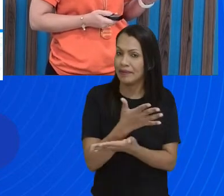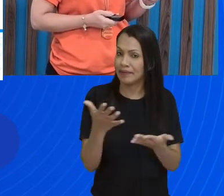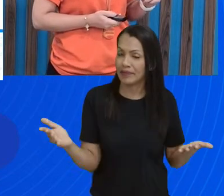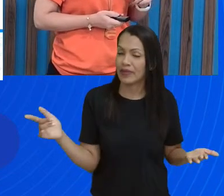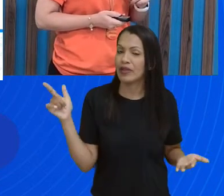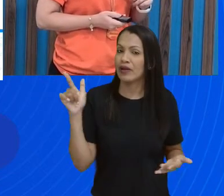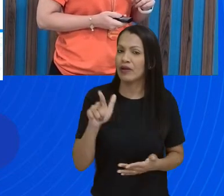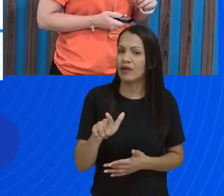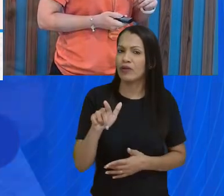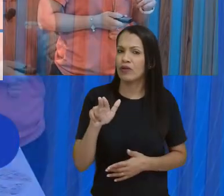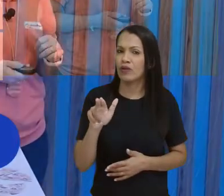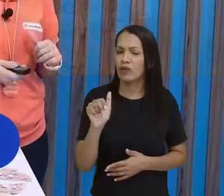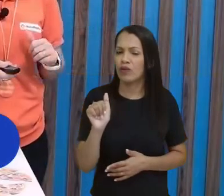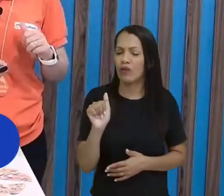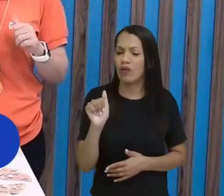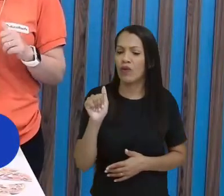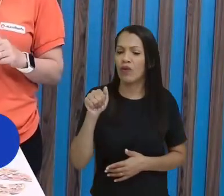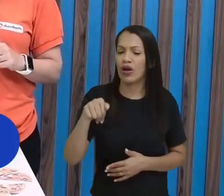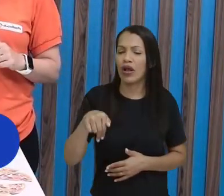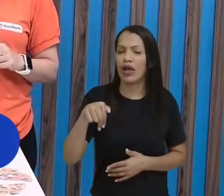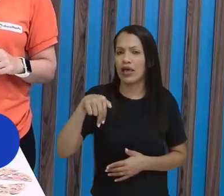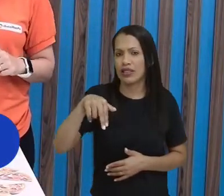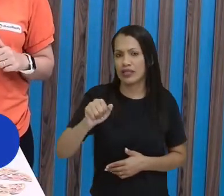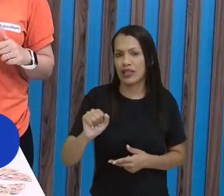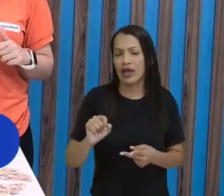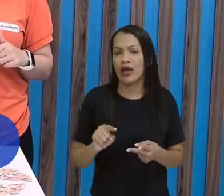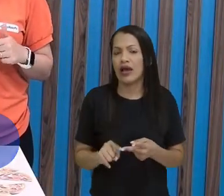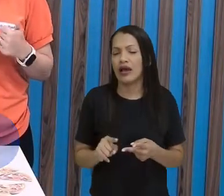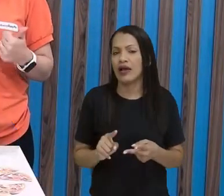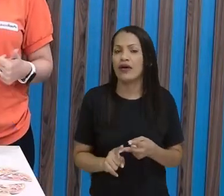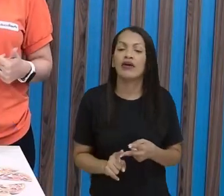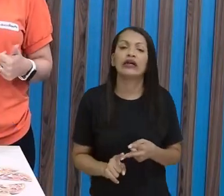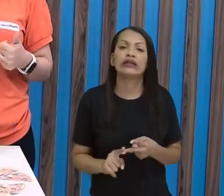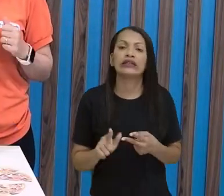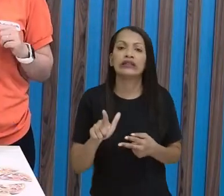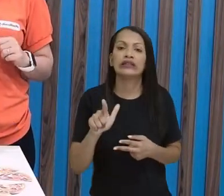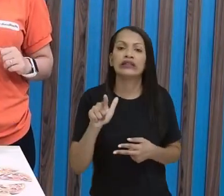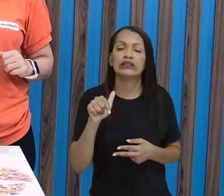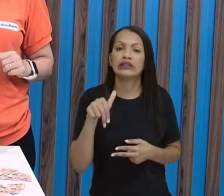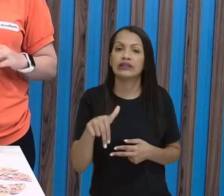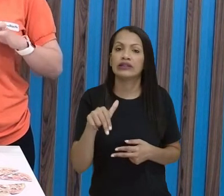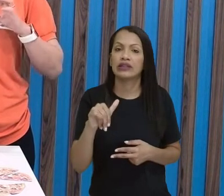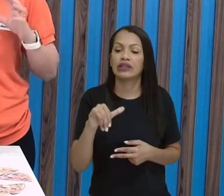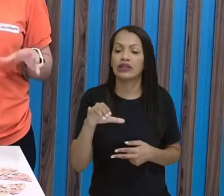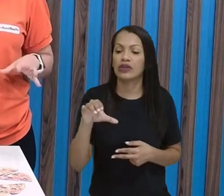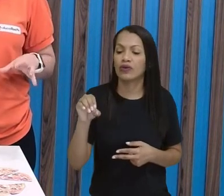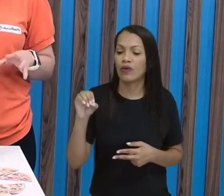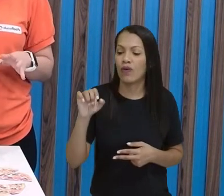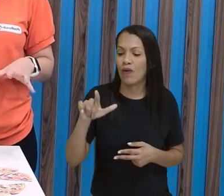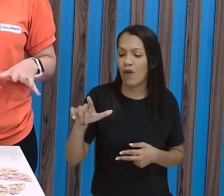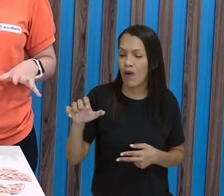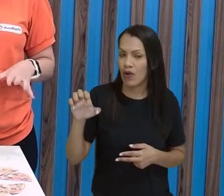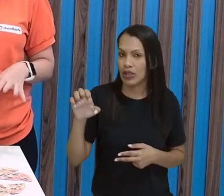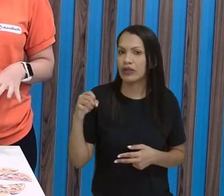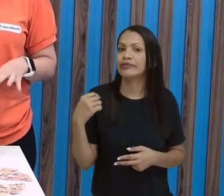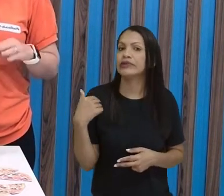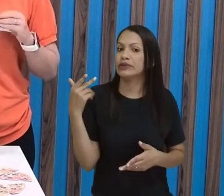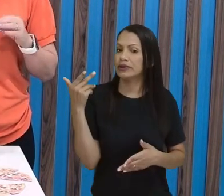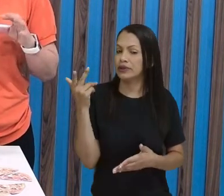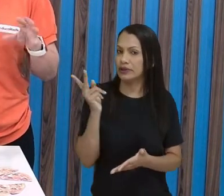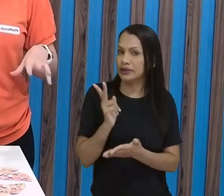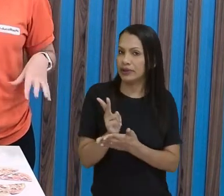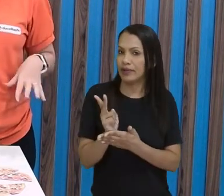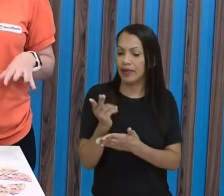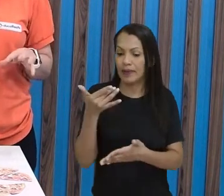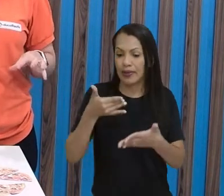Noala? Isabela, Noala e Nicole. Isabela, Noala e Nicole. Olha aí as meninas que sempre participam.